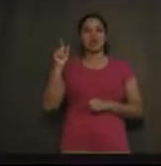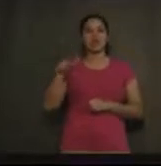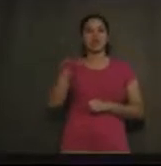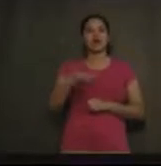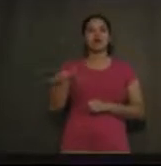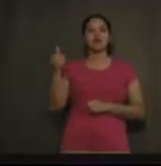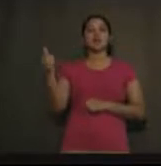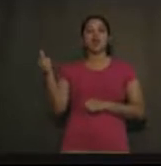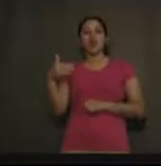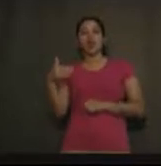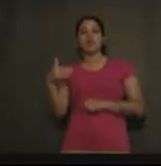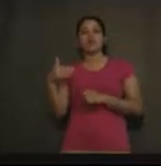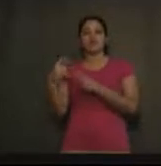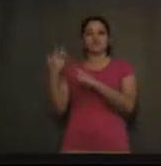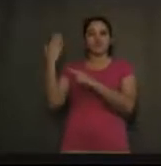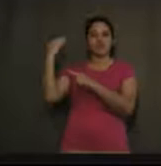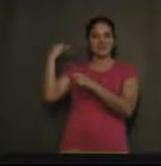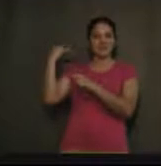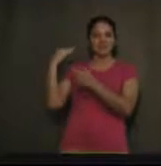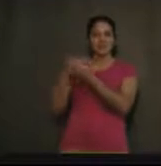que remonta